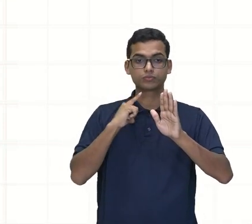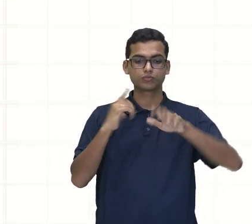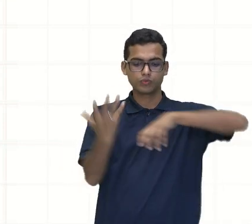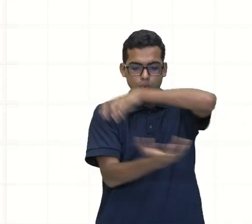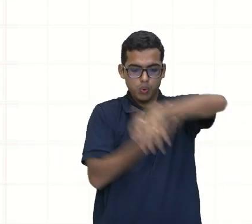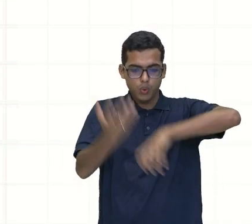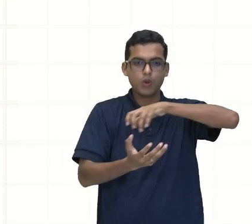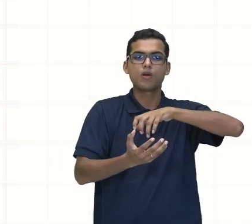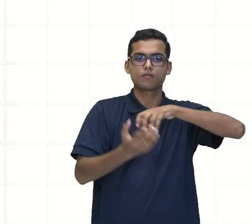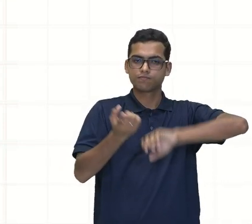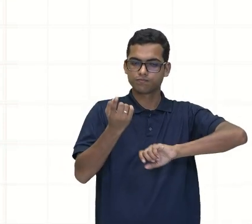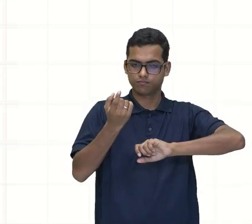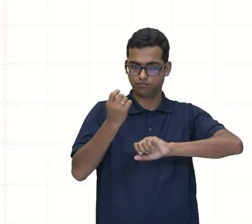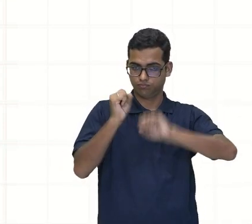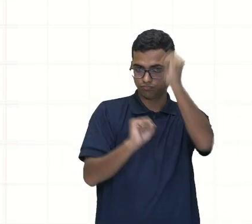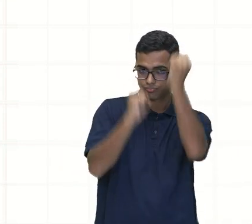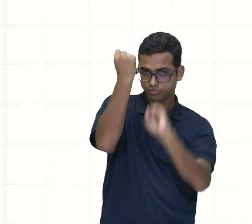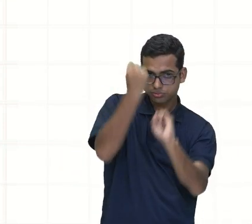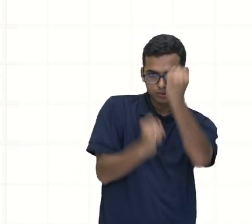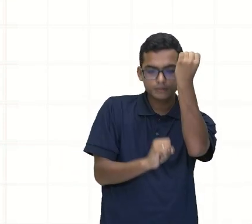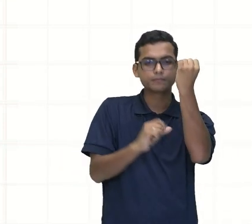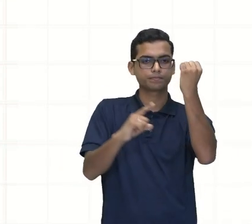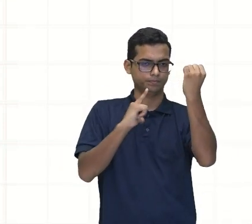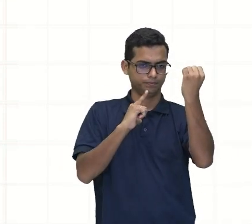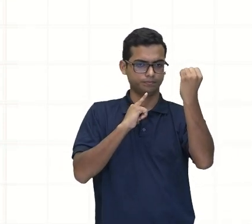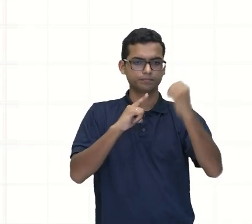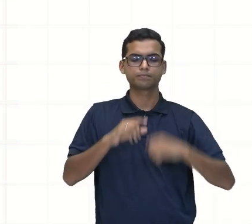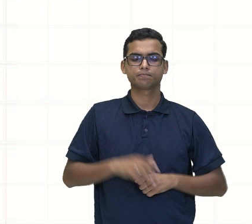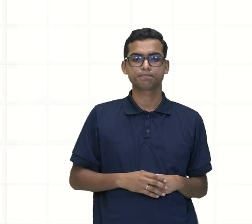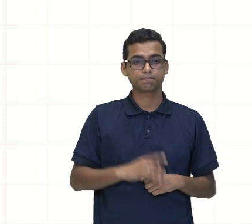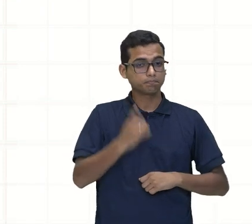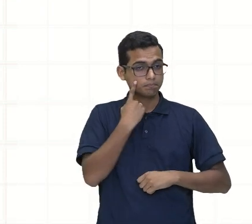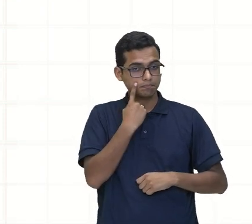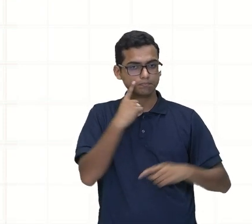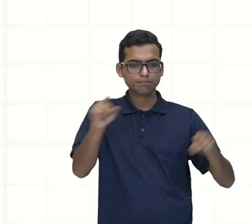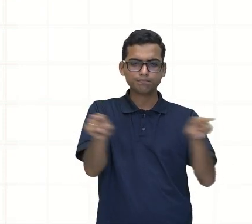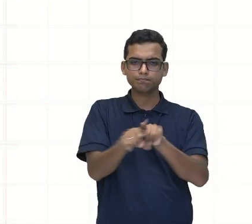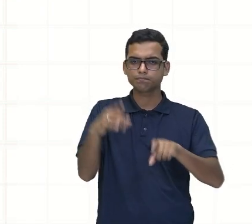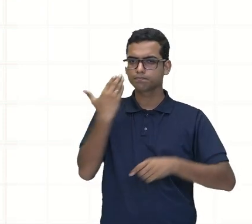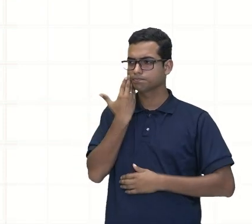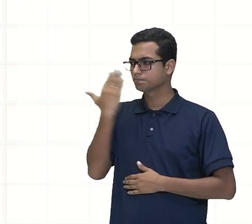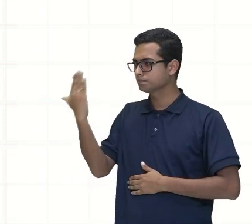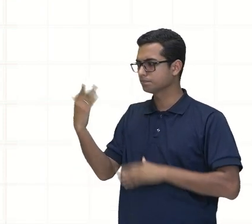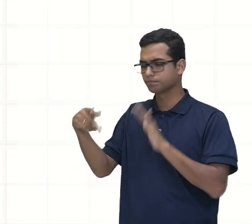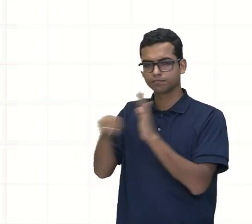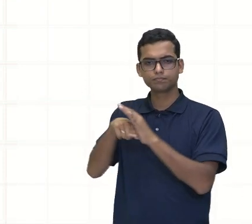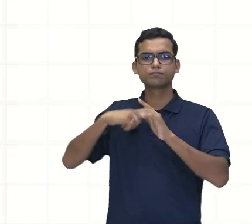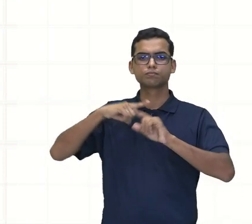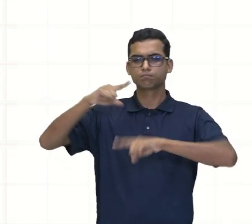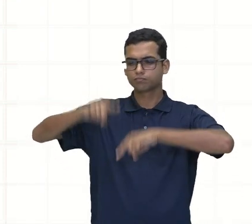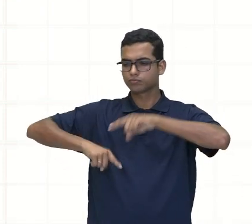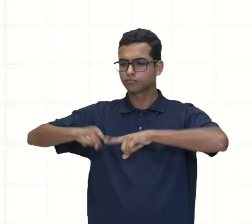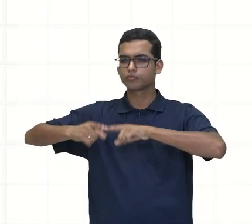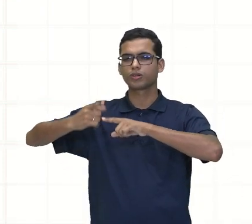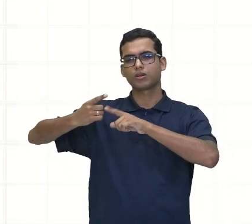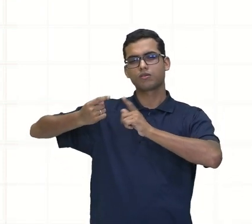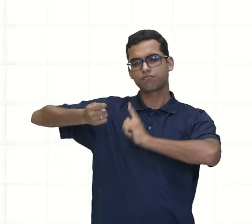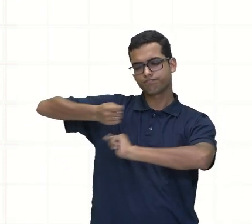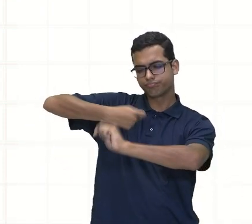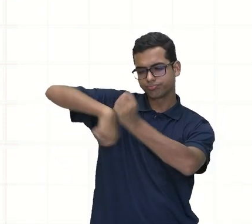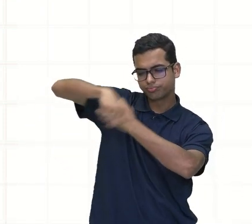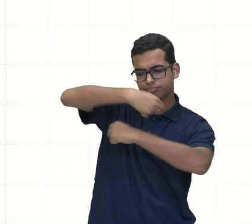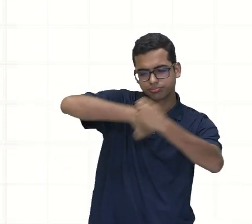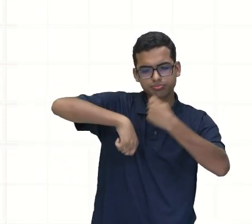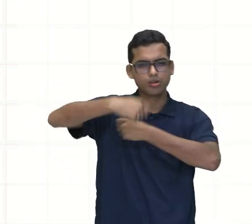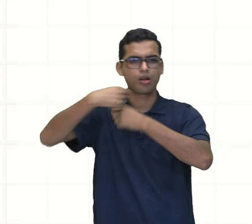Industrial. Então, a gente considera o mercantilismo um conjunto ali de práticas econômicas que foram adotadas durante um período que